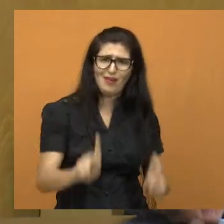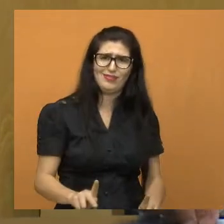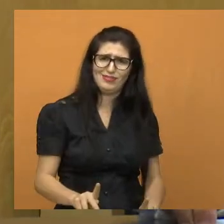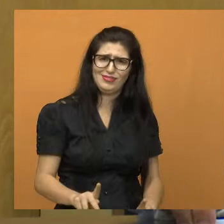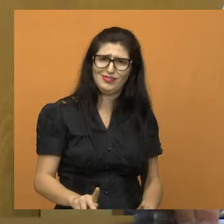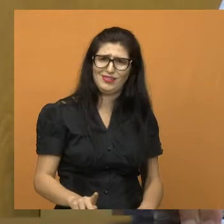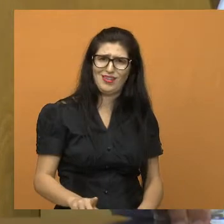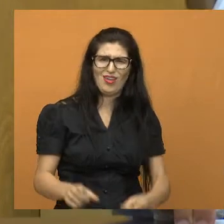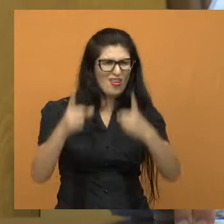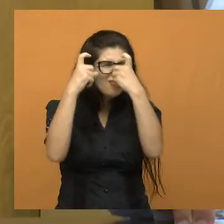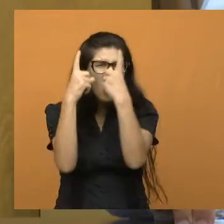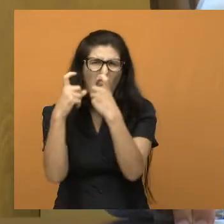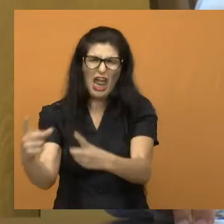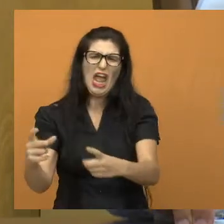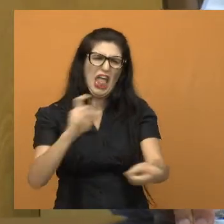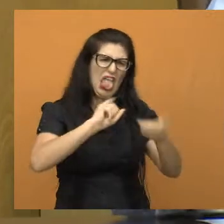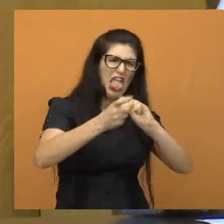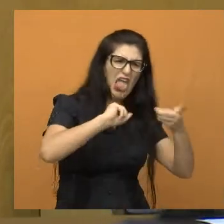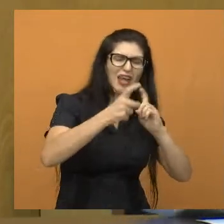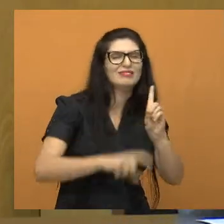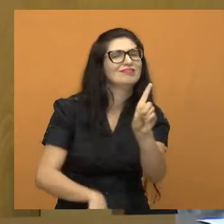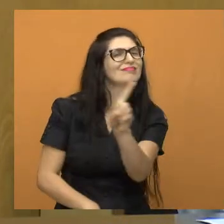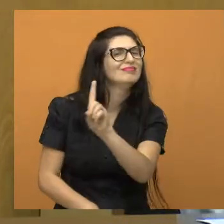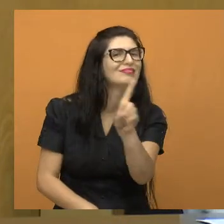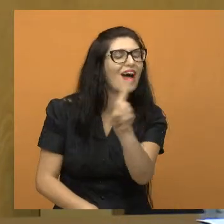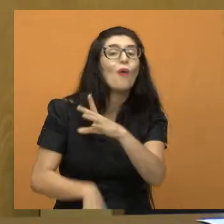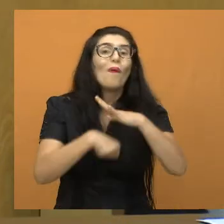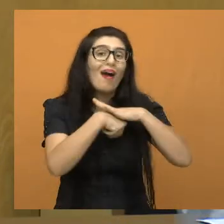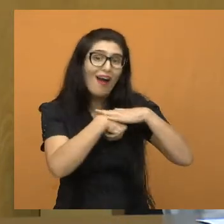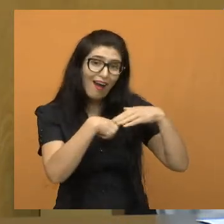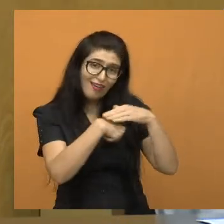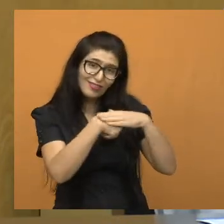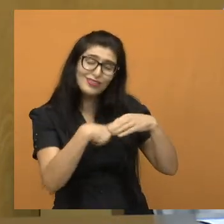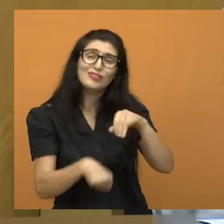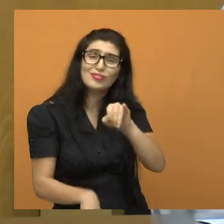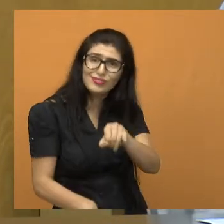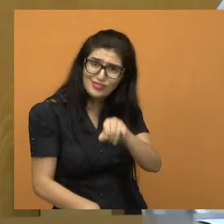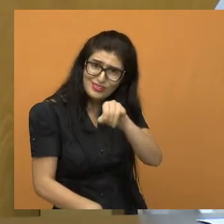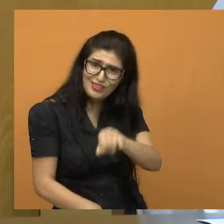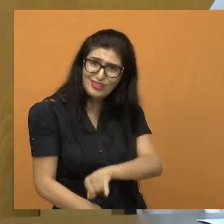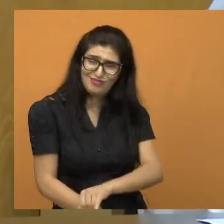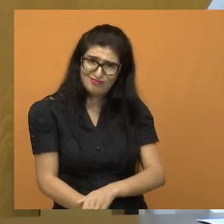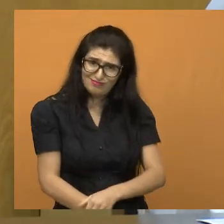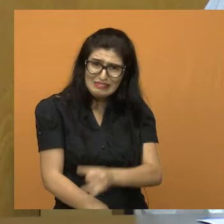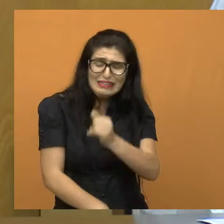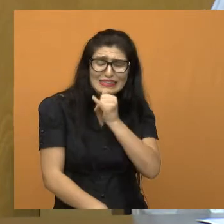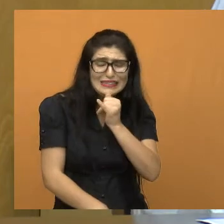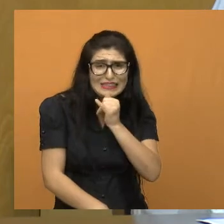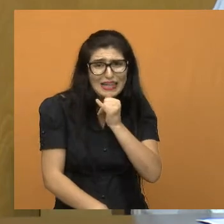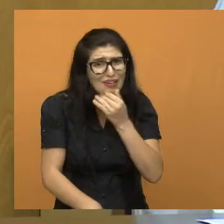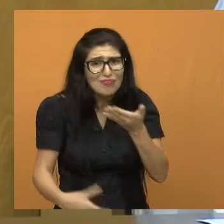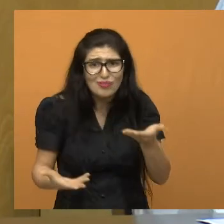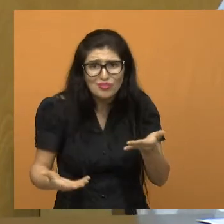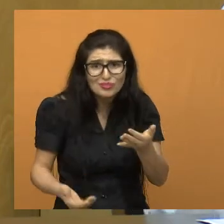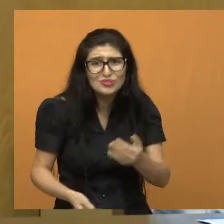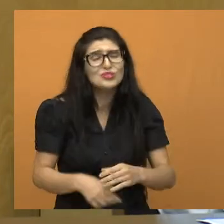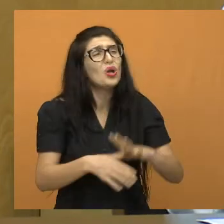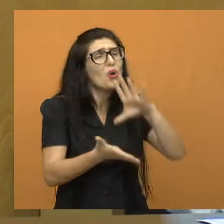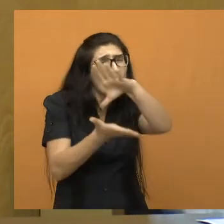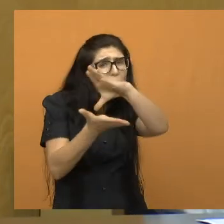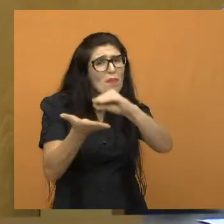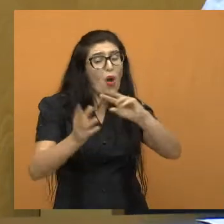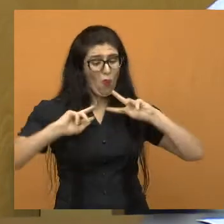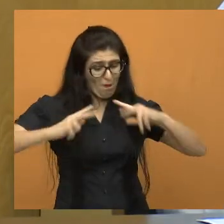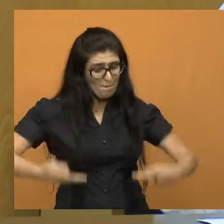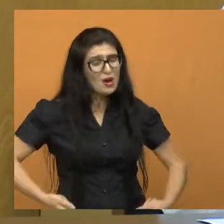ele usou de violência. Isso serve para quê? De exemplo. Para que nós copiemos e sejamos melhor, porque